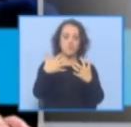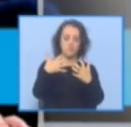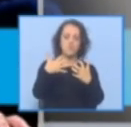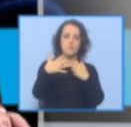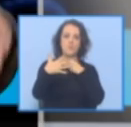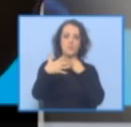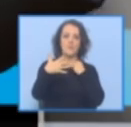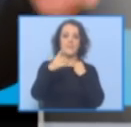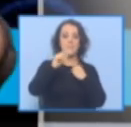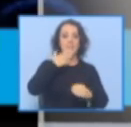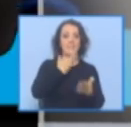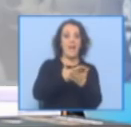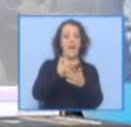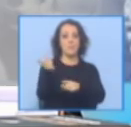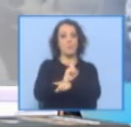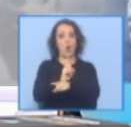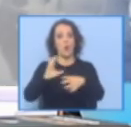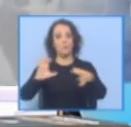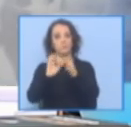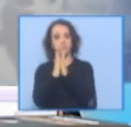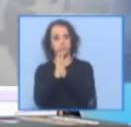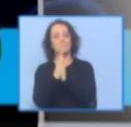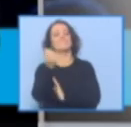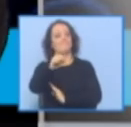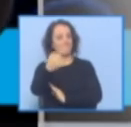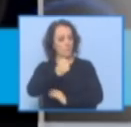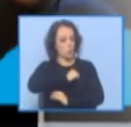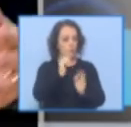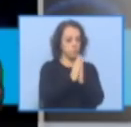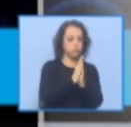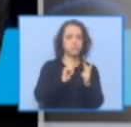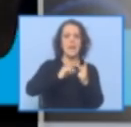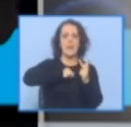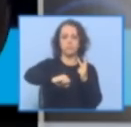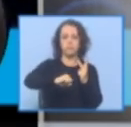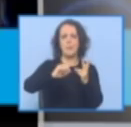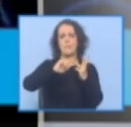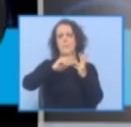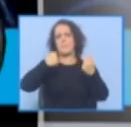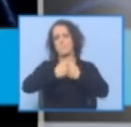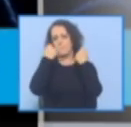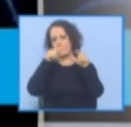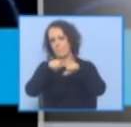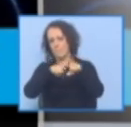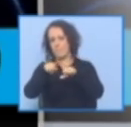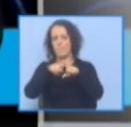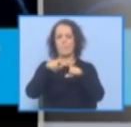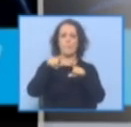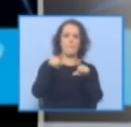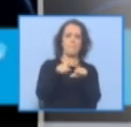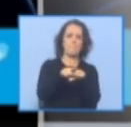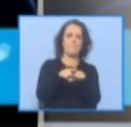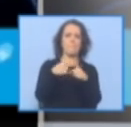aos antirreligiosos exatamente. Temos os antirreligiosos, temos os antipolíticos, e aí é um verdadeiro jogo de espelhos, como